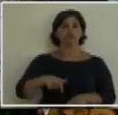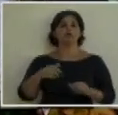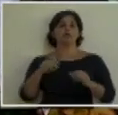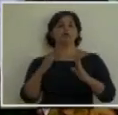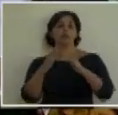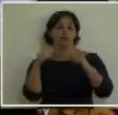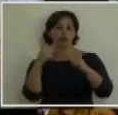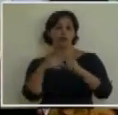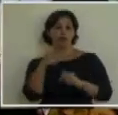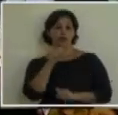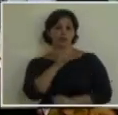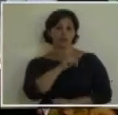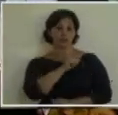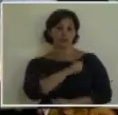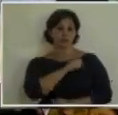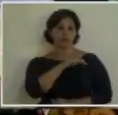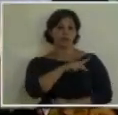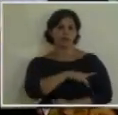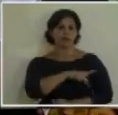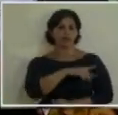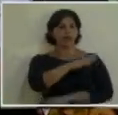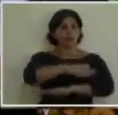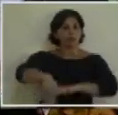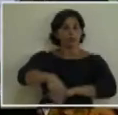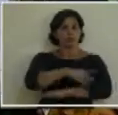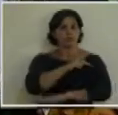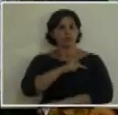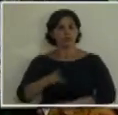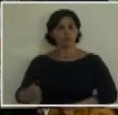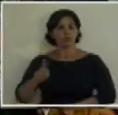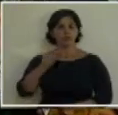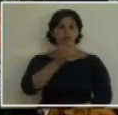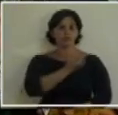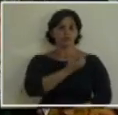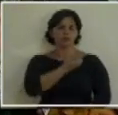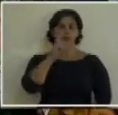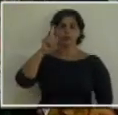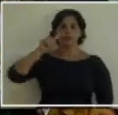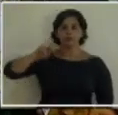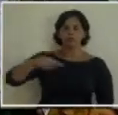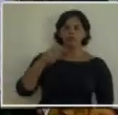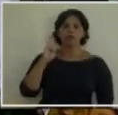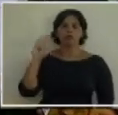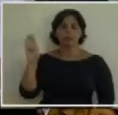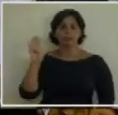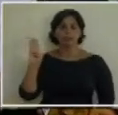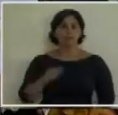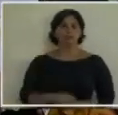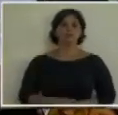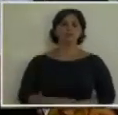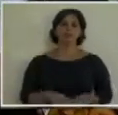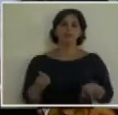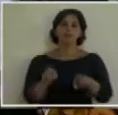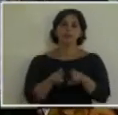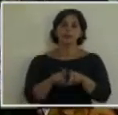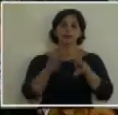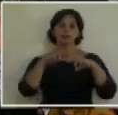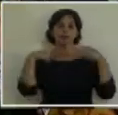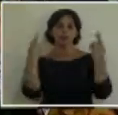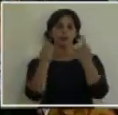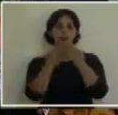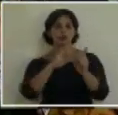Teresópolis, na Presidente Roosevelt, número 1000, na Barra do Imbuí. E as nossas reuniões